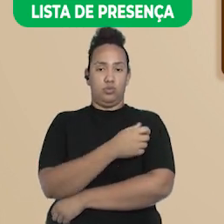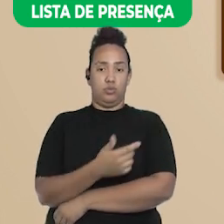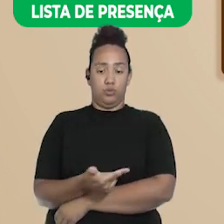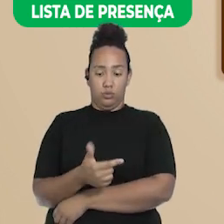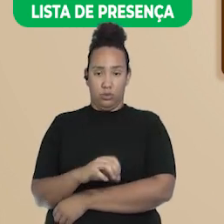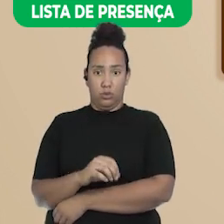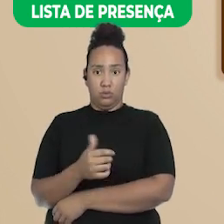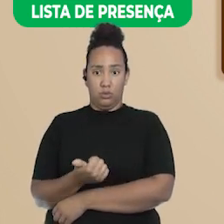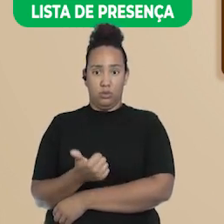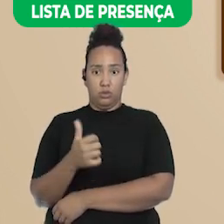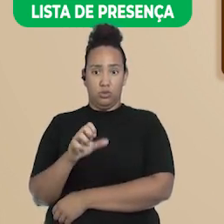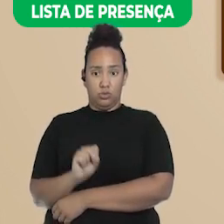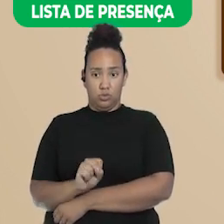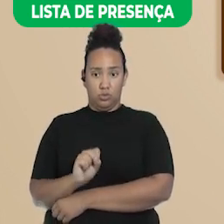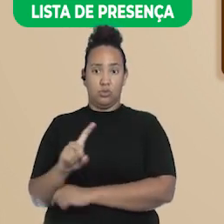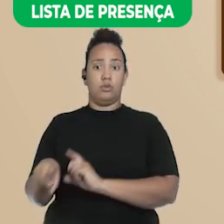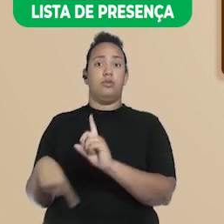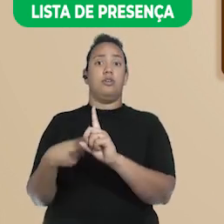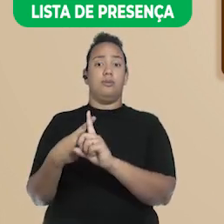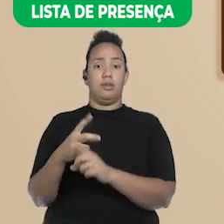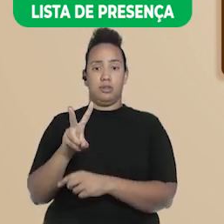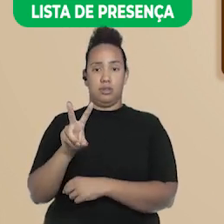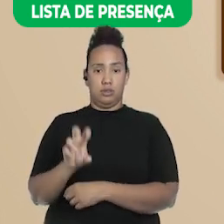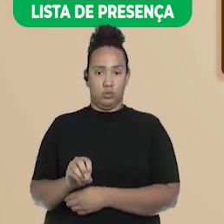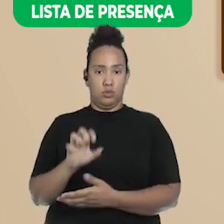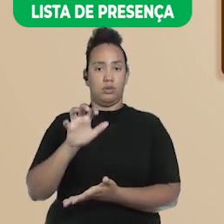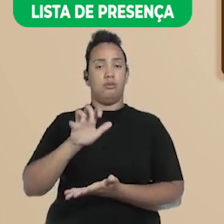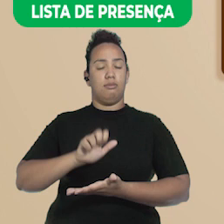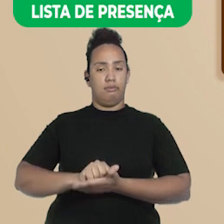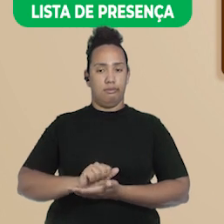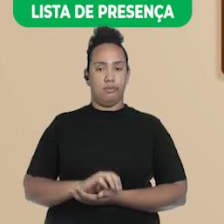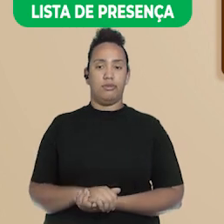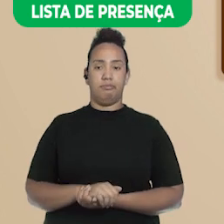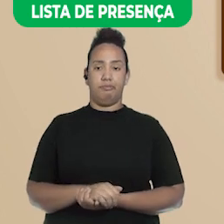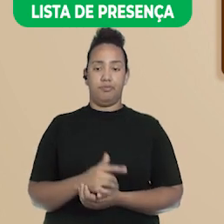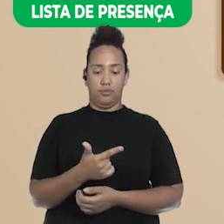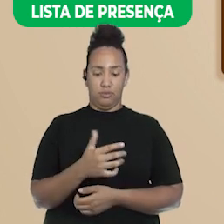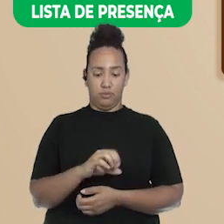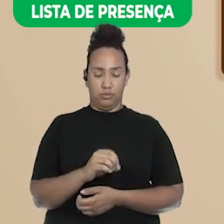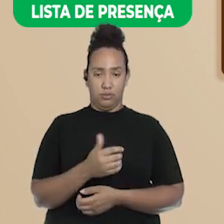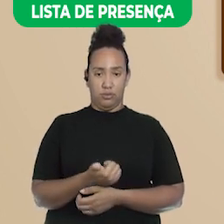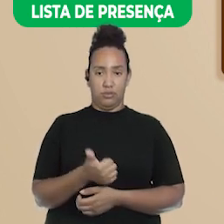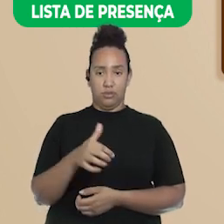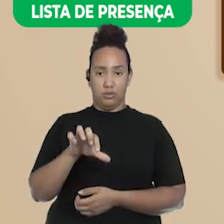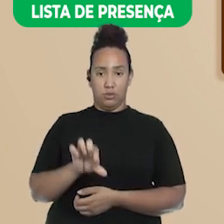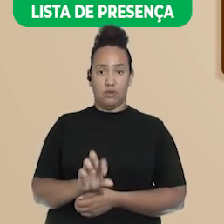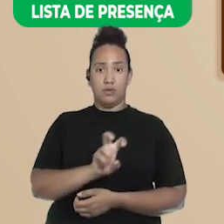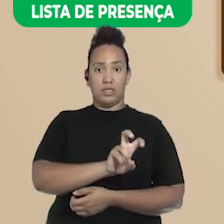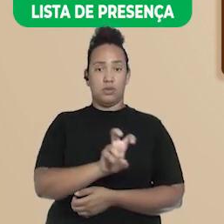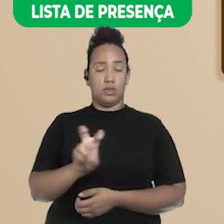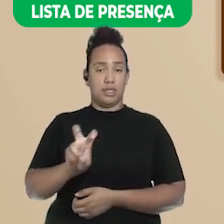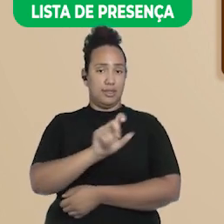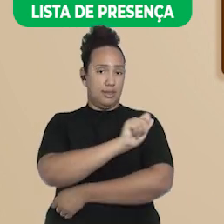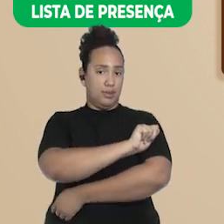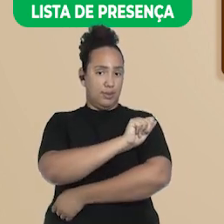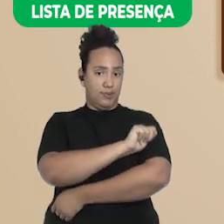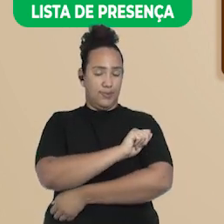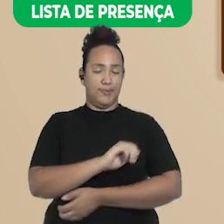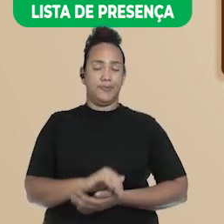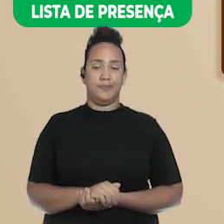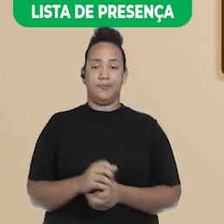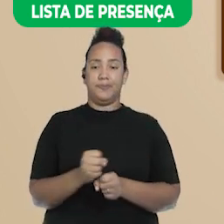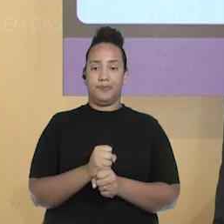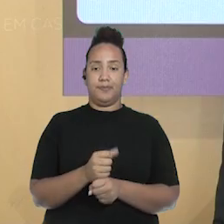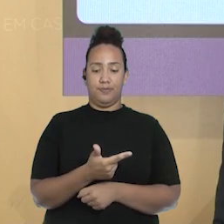foram 50 matrículas. Em 2019, 55 alunos. E em 2020,